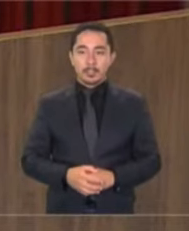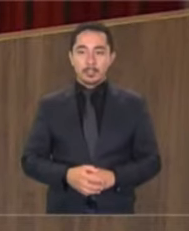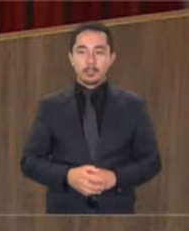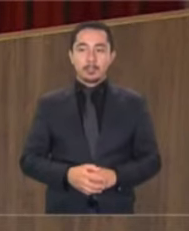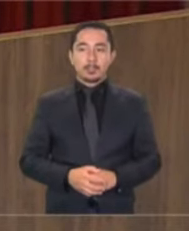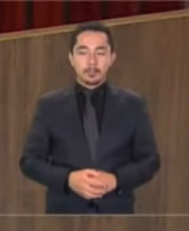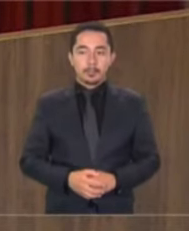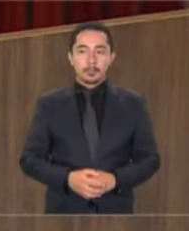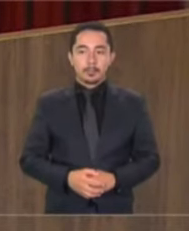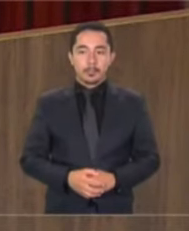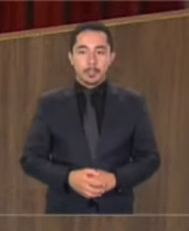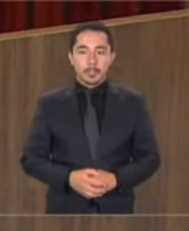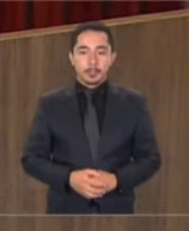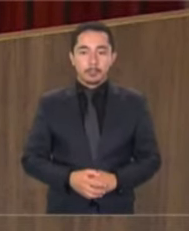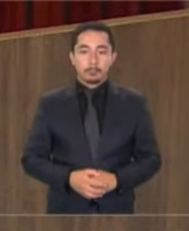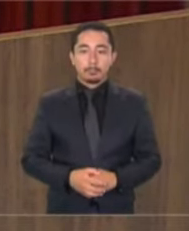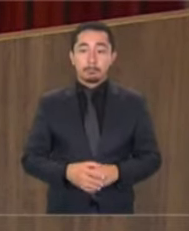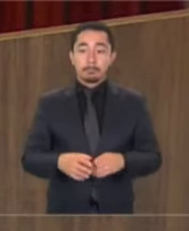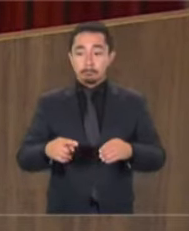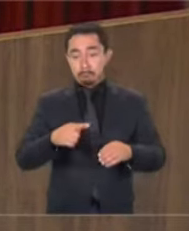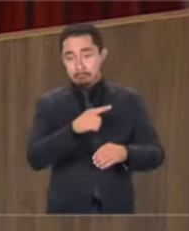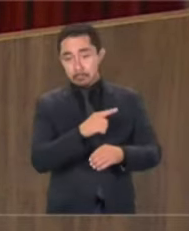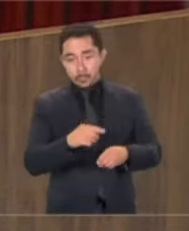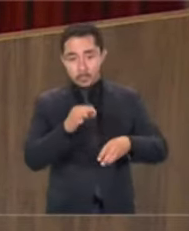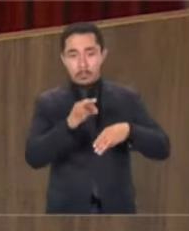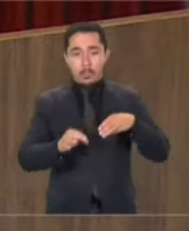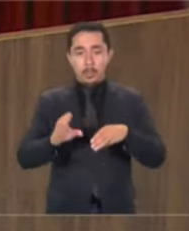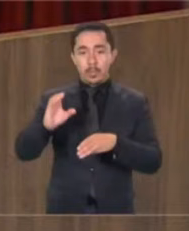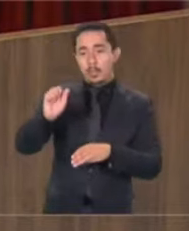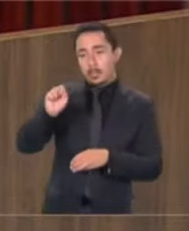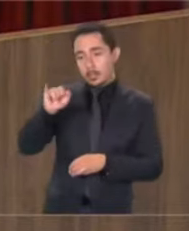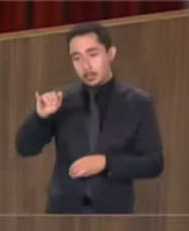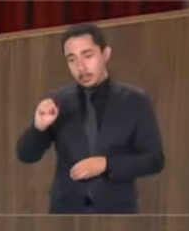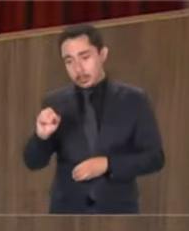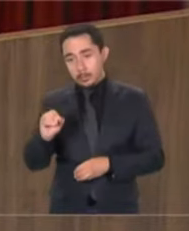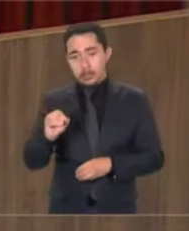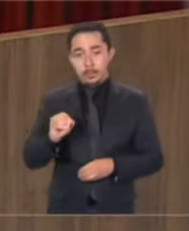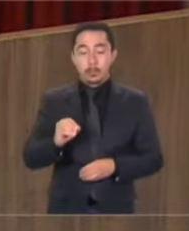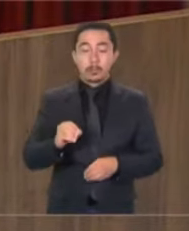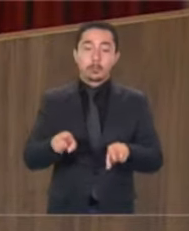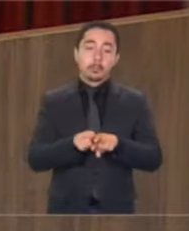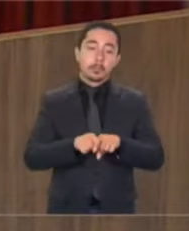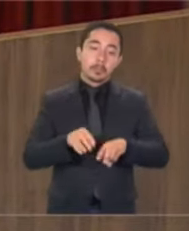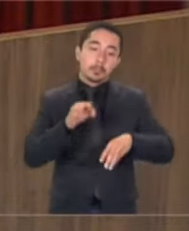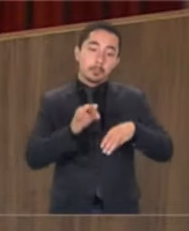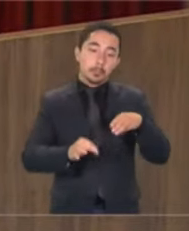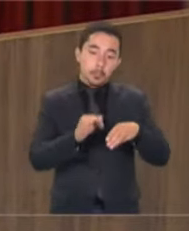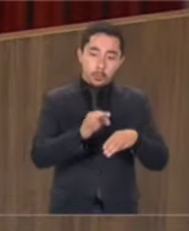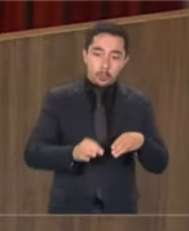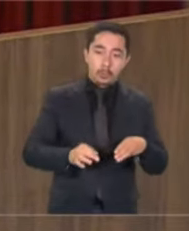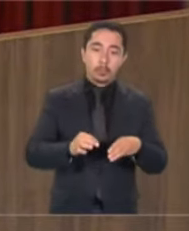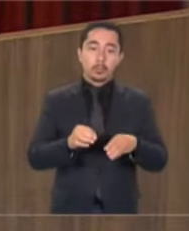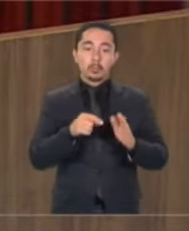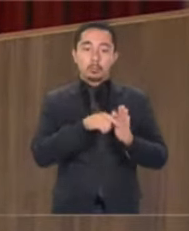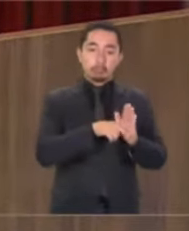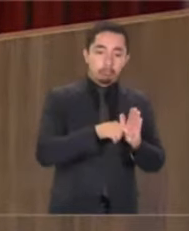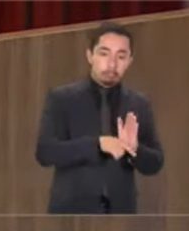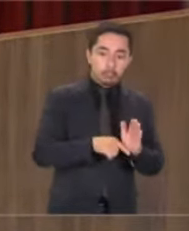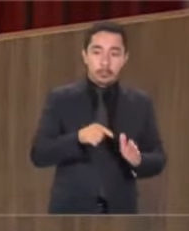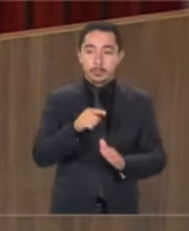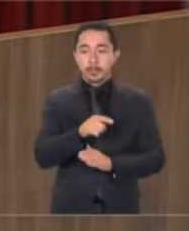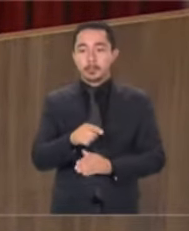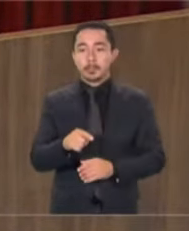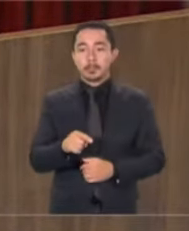ministro Cássio Nunes, ministro corregedor-geral eleitoral, ministro Raul Araújo, a